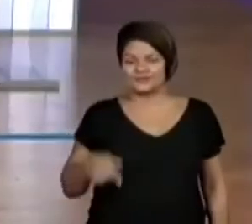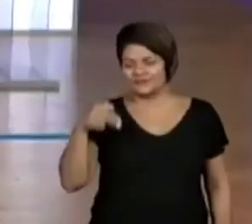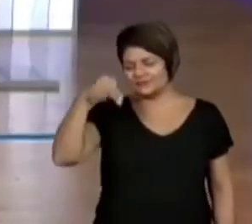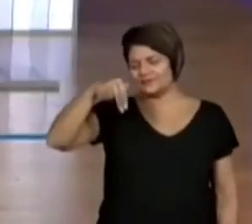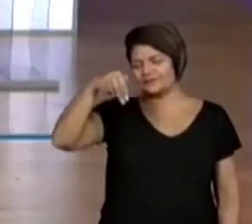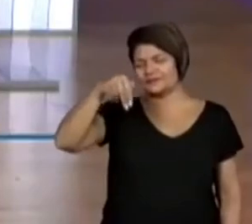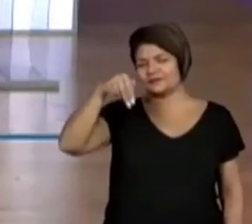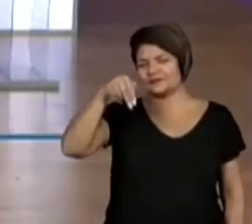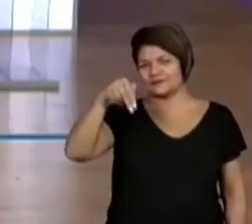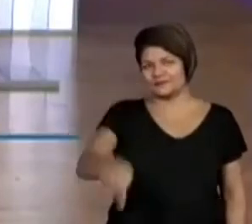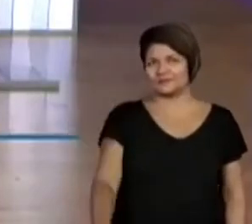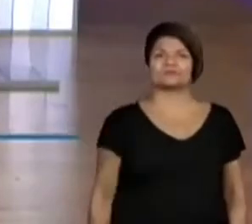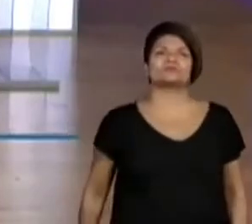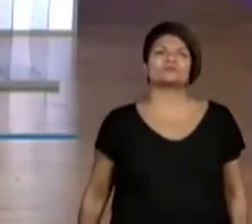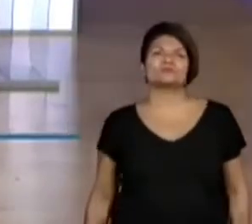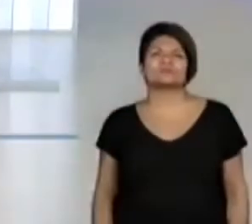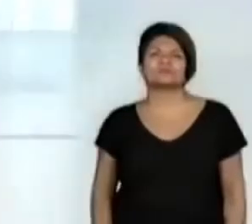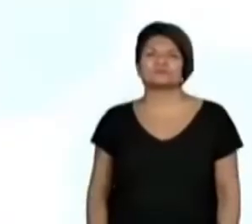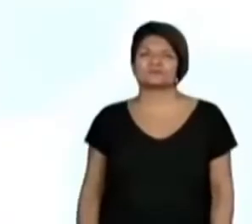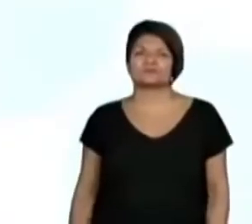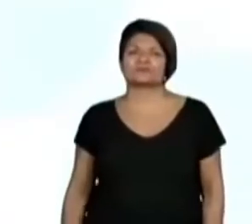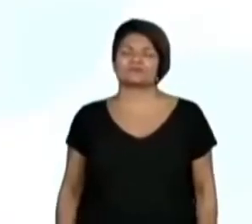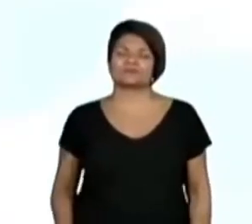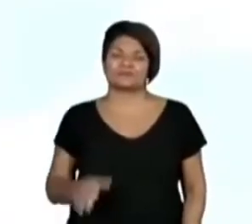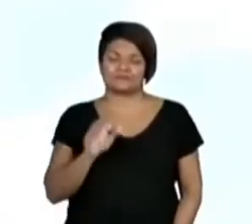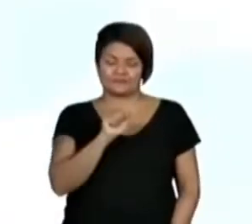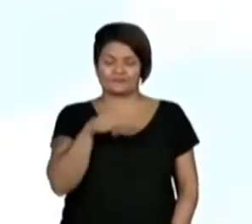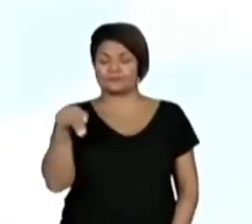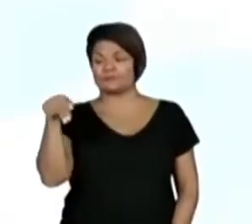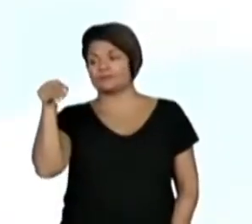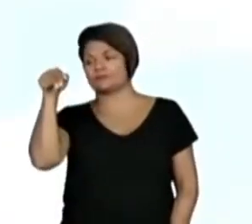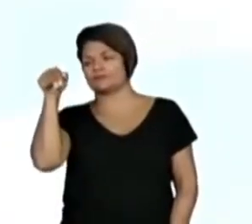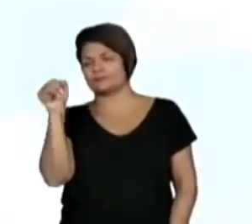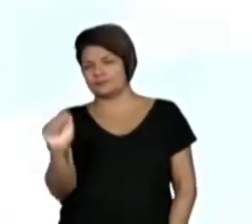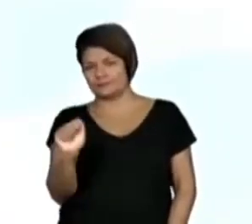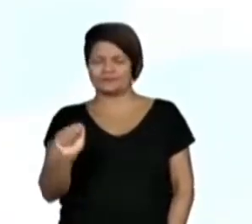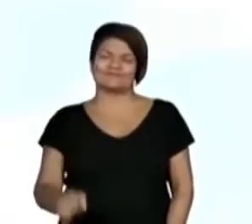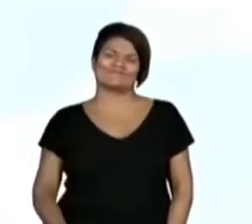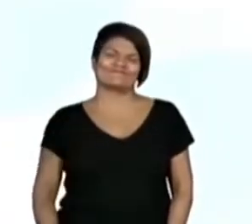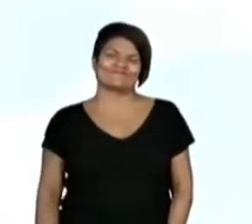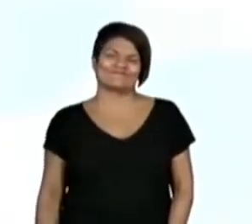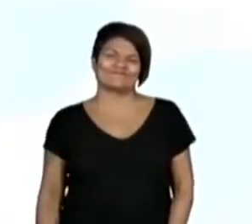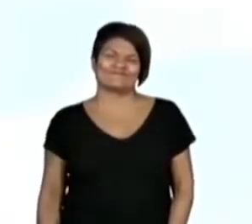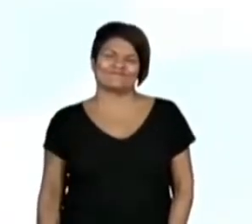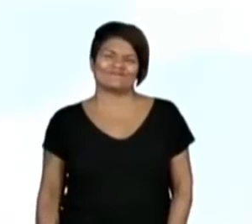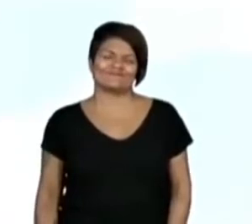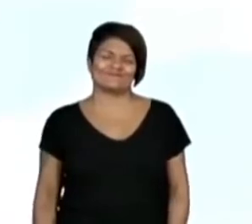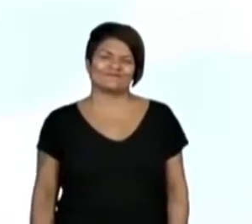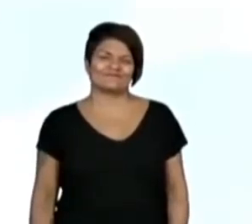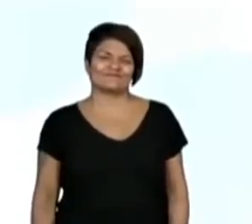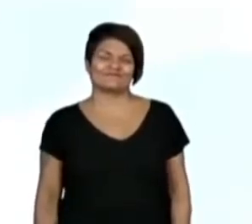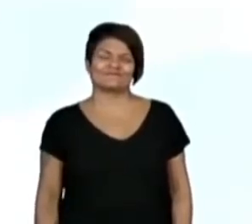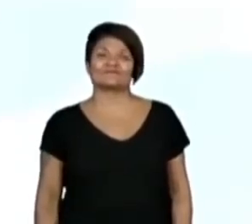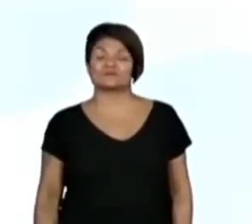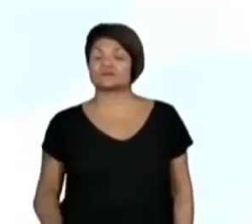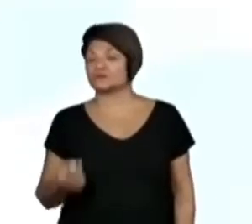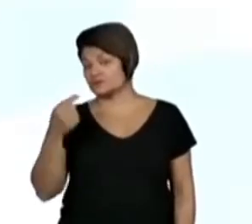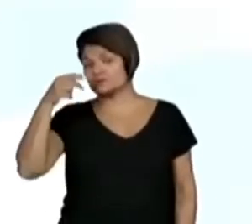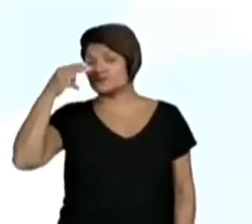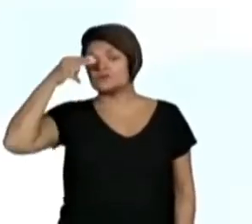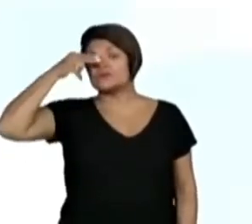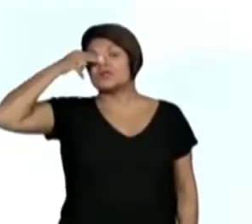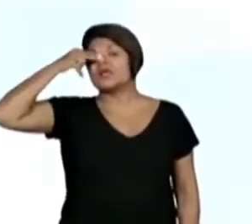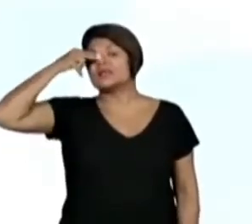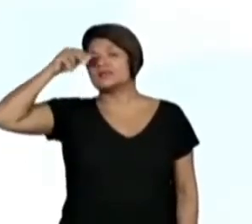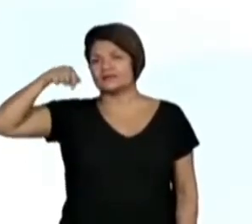Igual o da professora Ana. Né? É o mesmo? O N tem esse sonzinho que ele